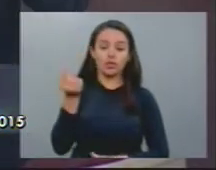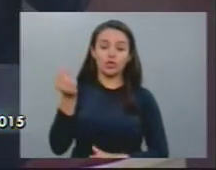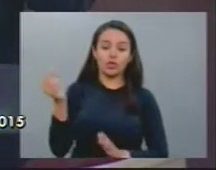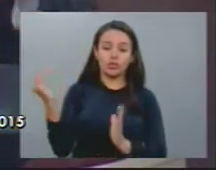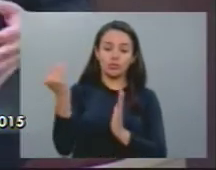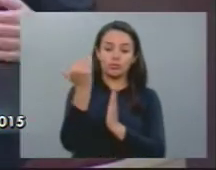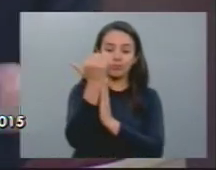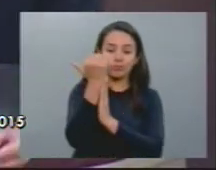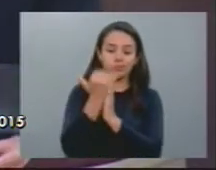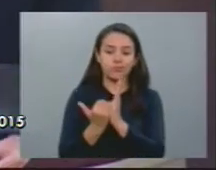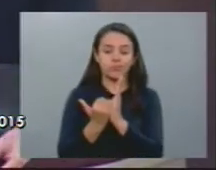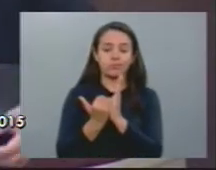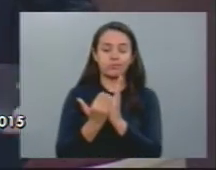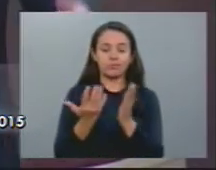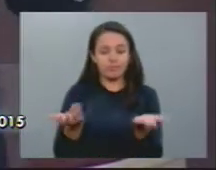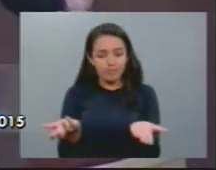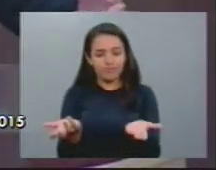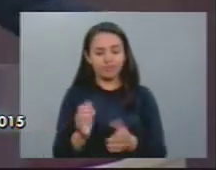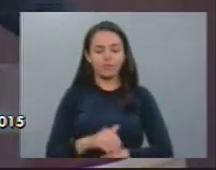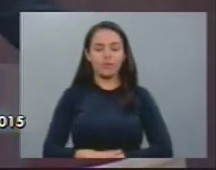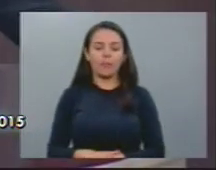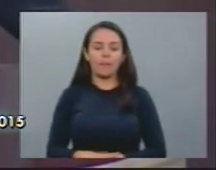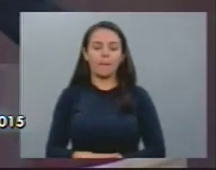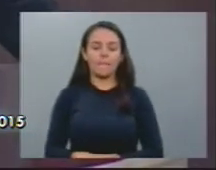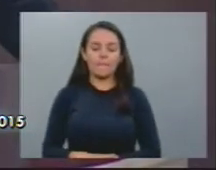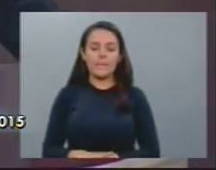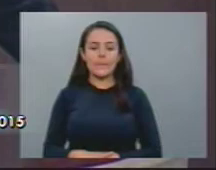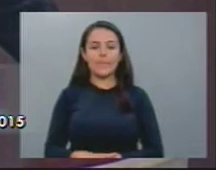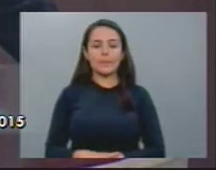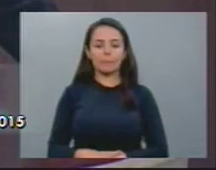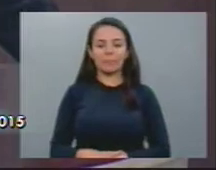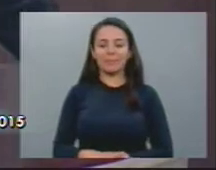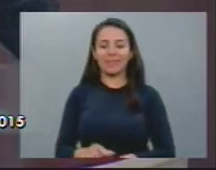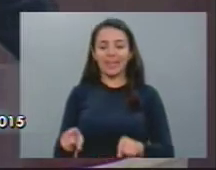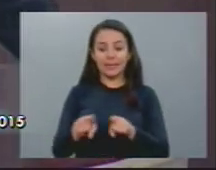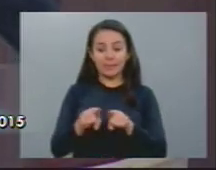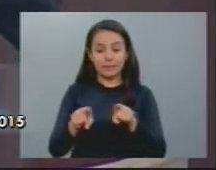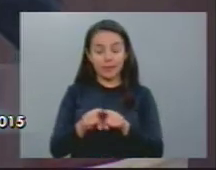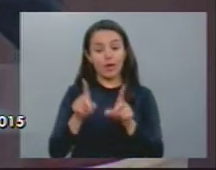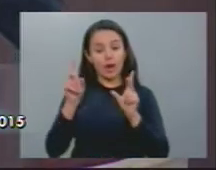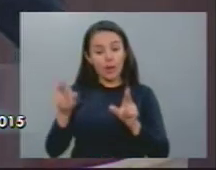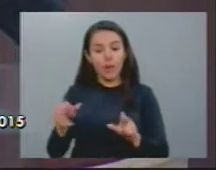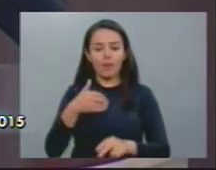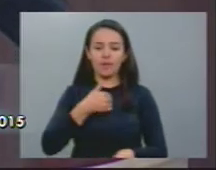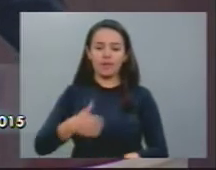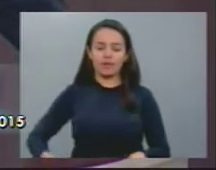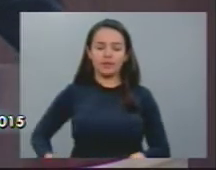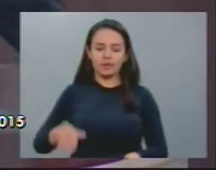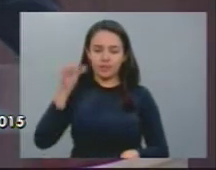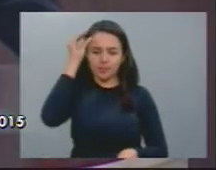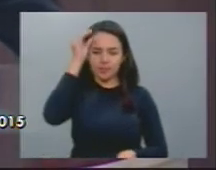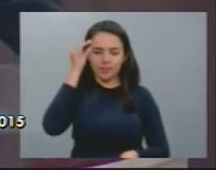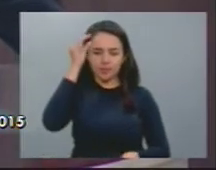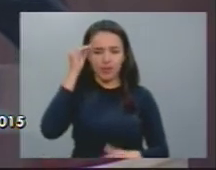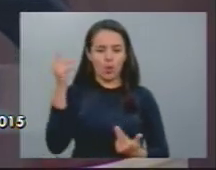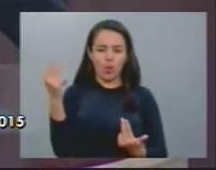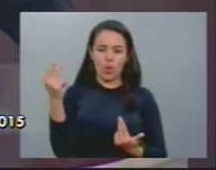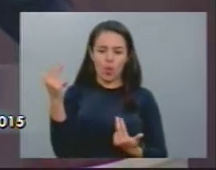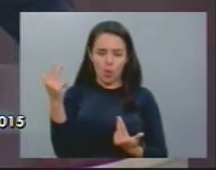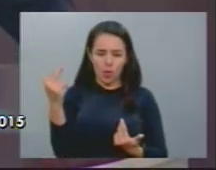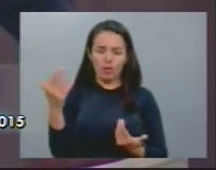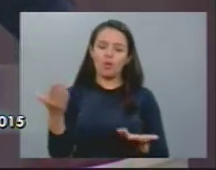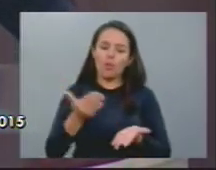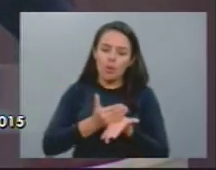uma opção. Da mesma forma, Sua Excelência, o governador Camilo Santana, também inicia o seu